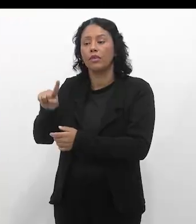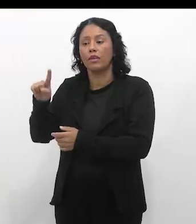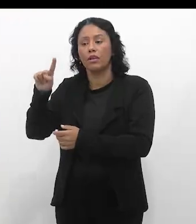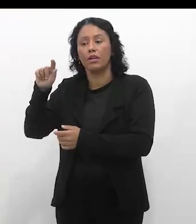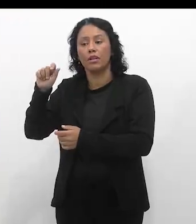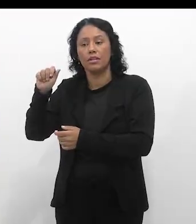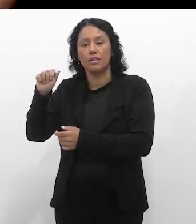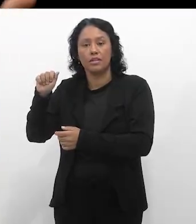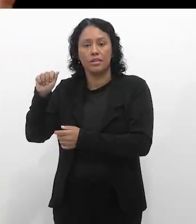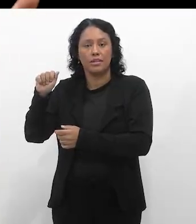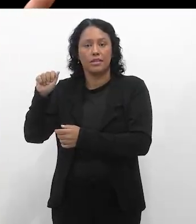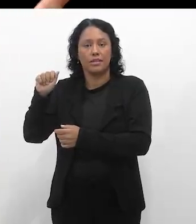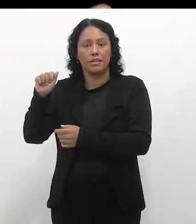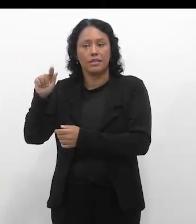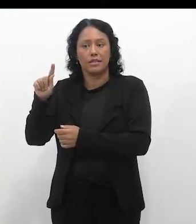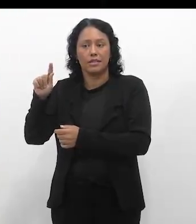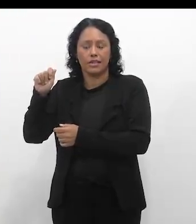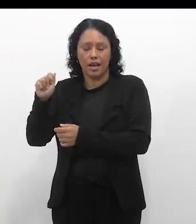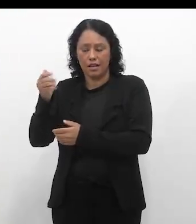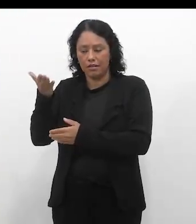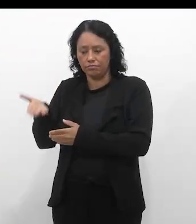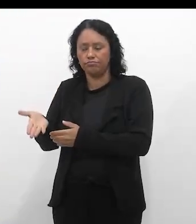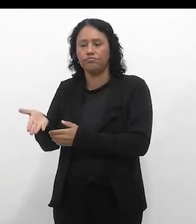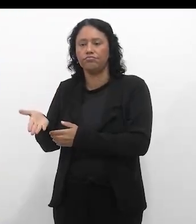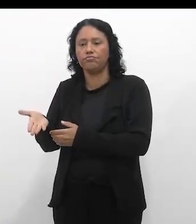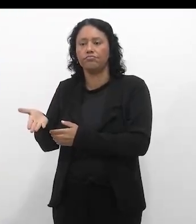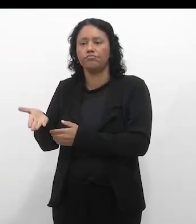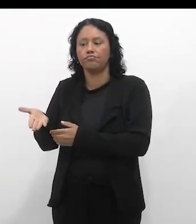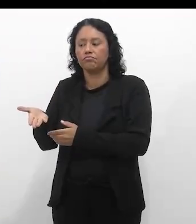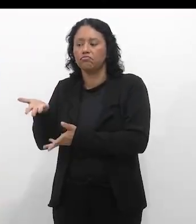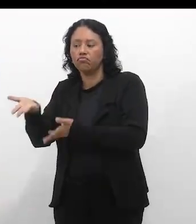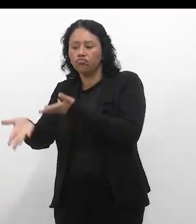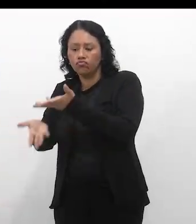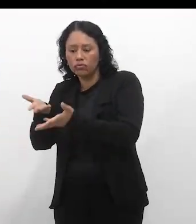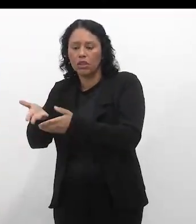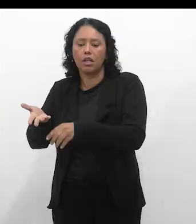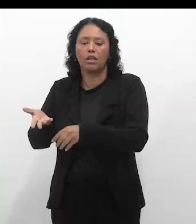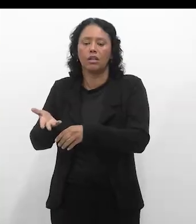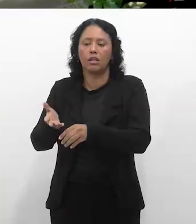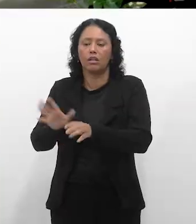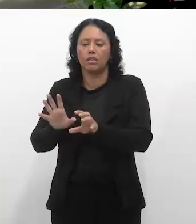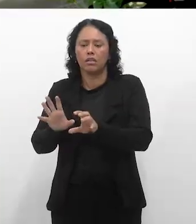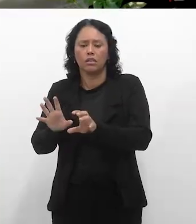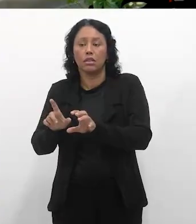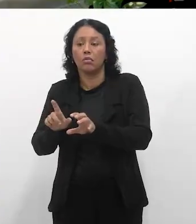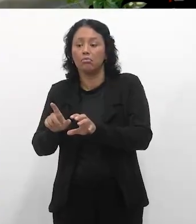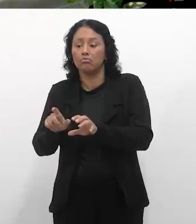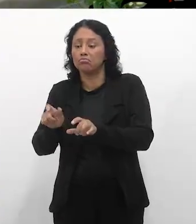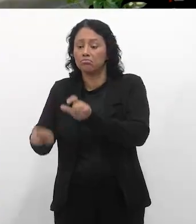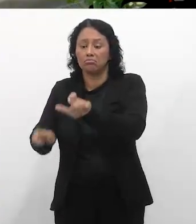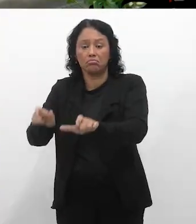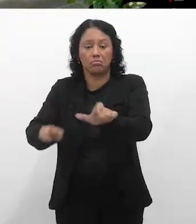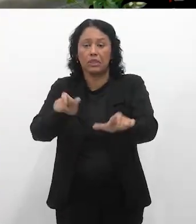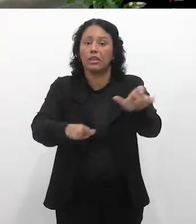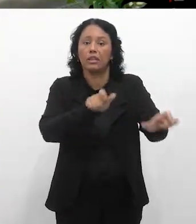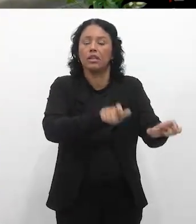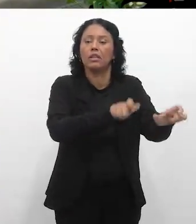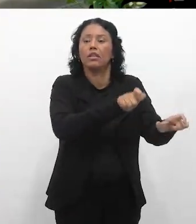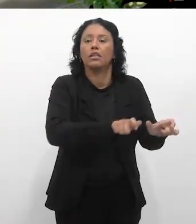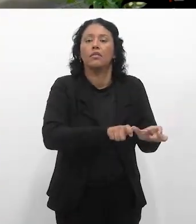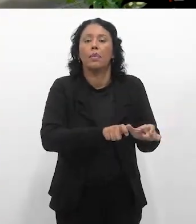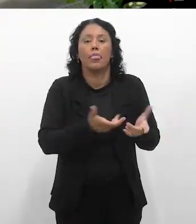a minha zaga aqui é a nutricionista, a fisioterapeuta do assoalho pélvico, o acupunturista e a minha